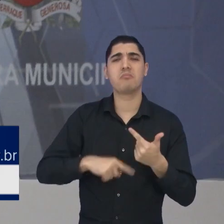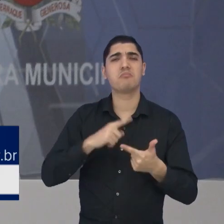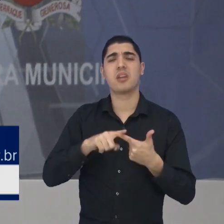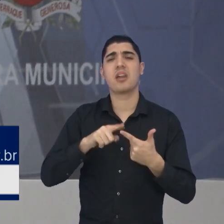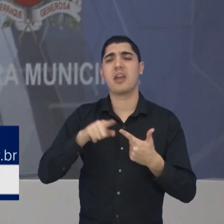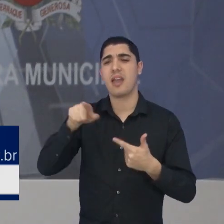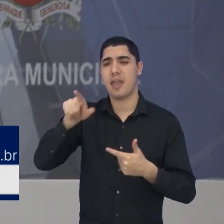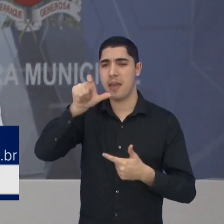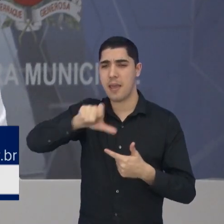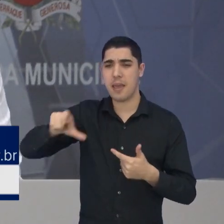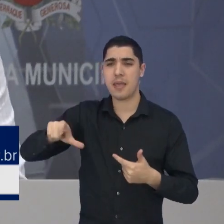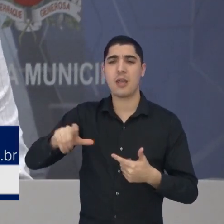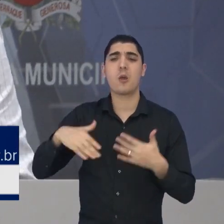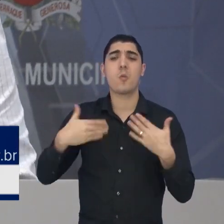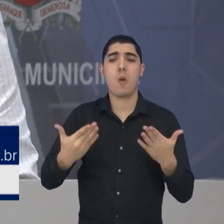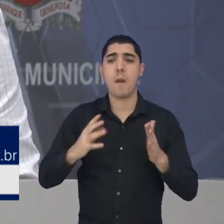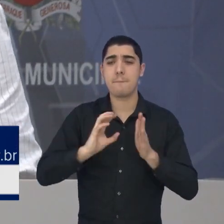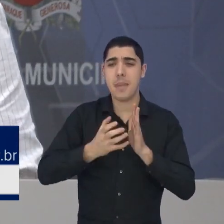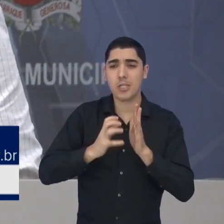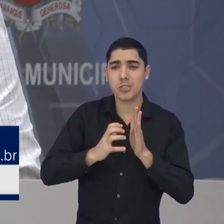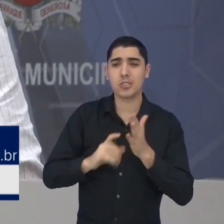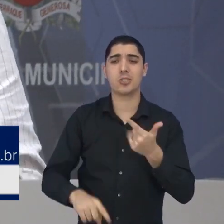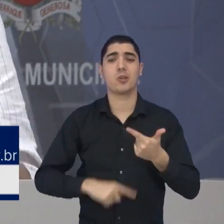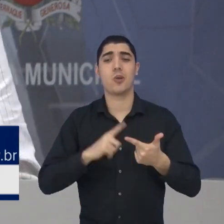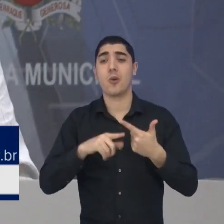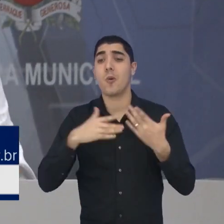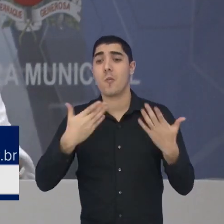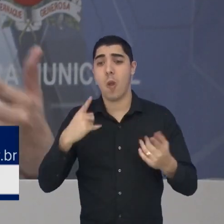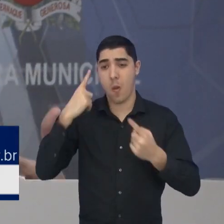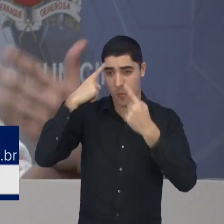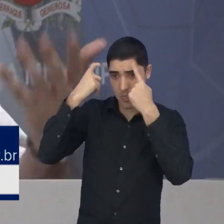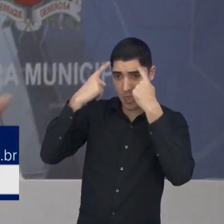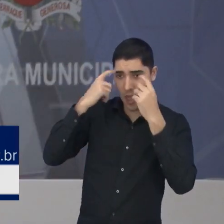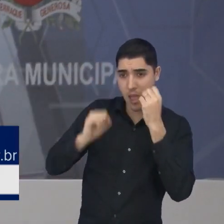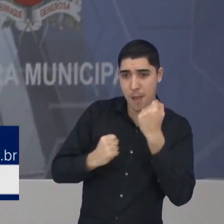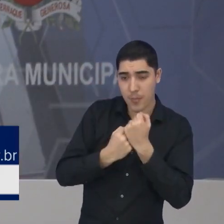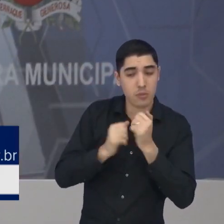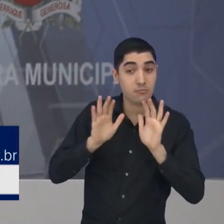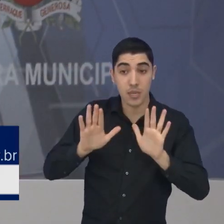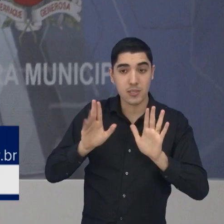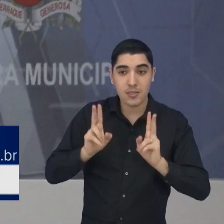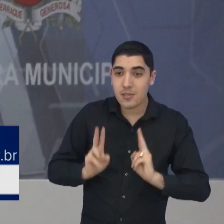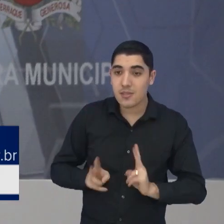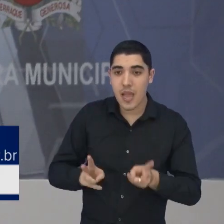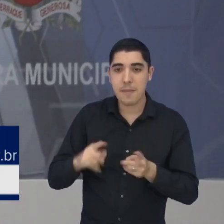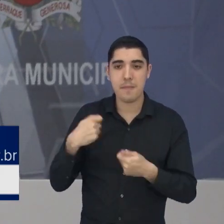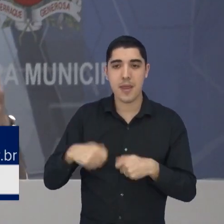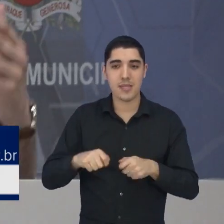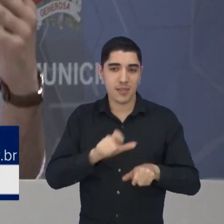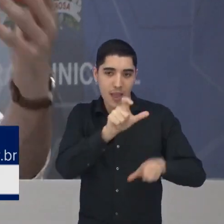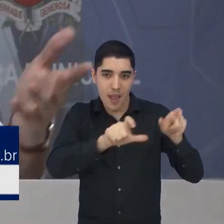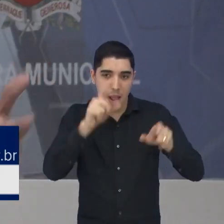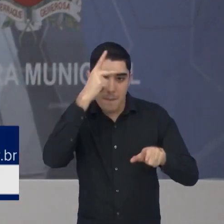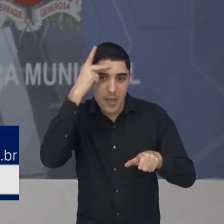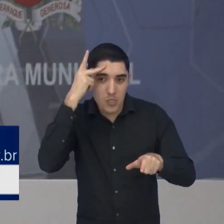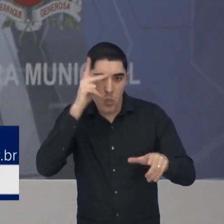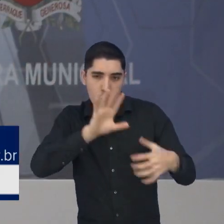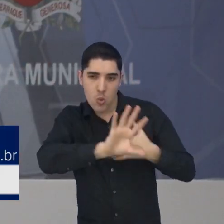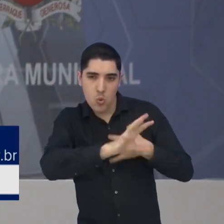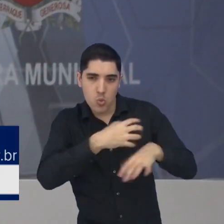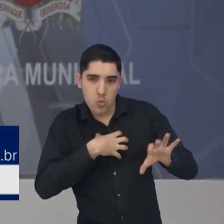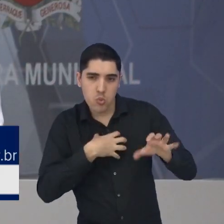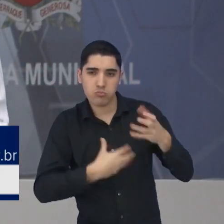partidária, o nosso compromisso segue sendo sempre escutar as pessoas, escutar